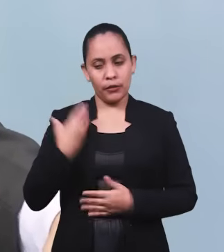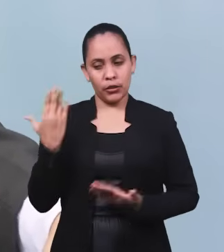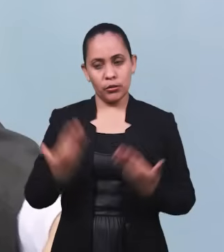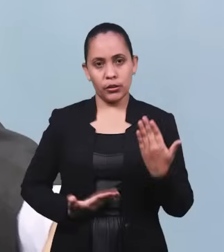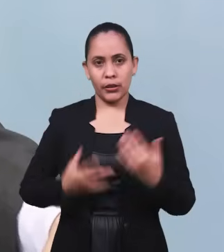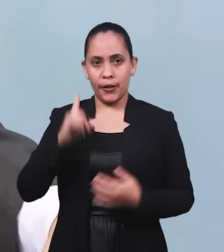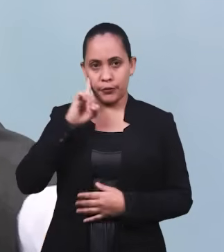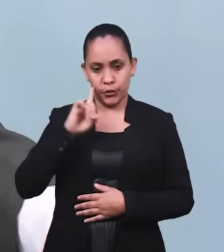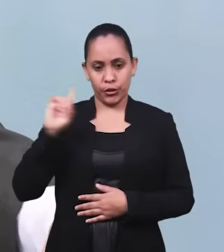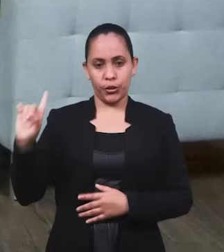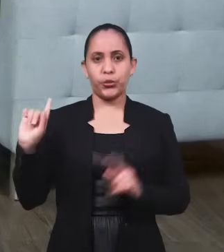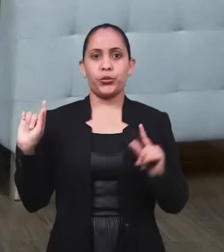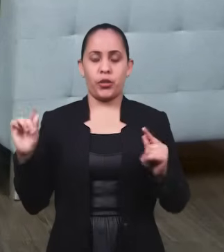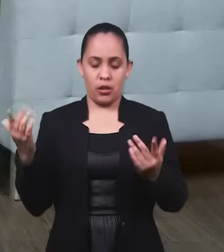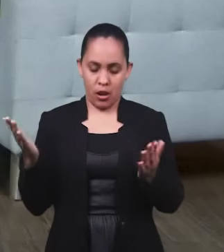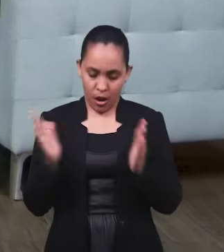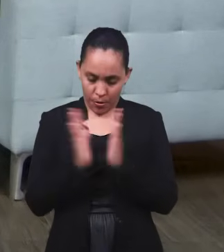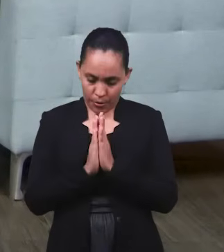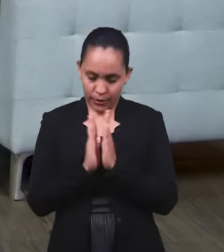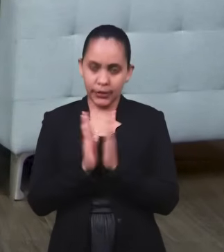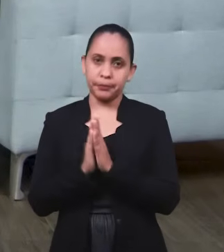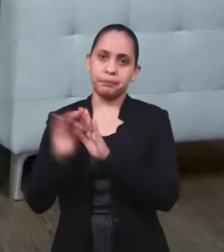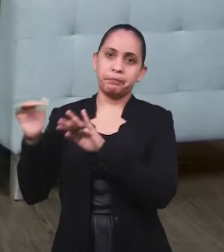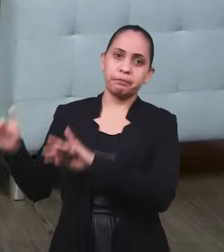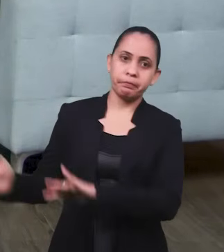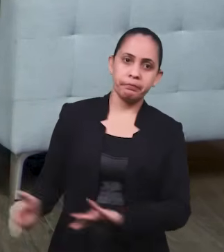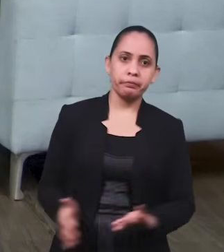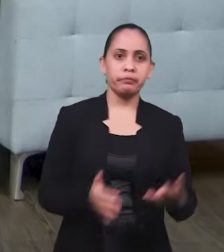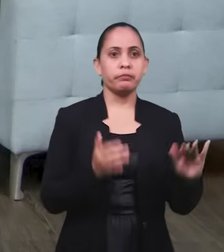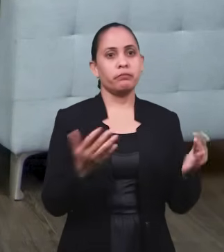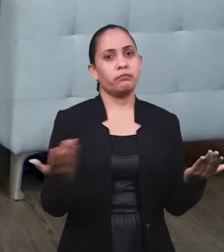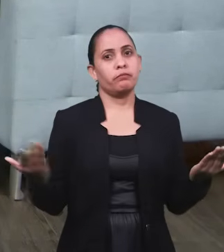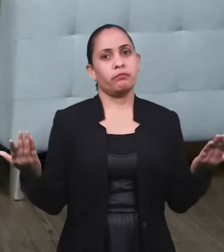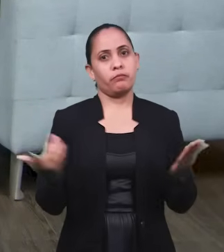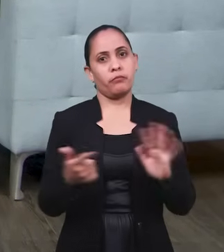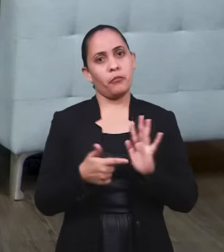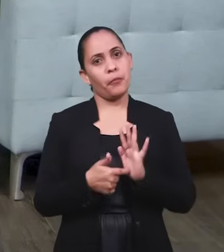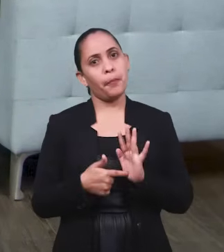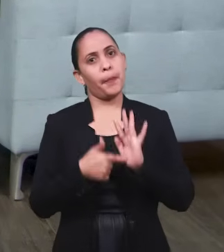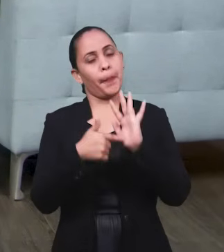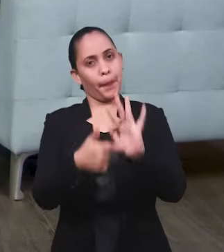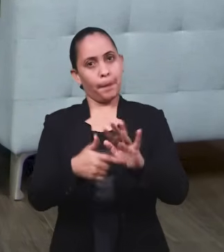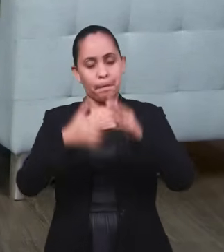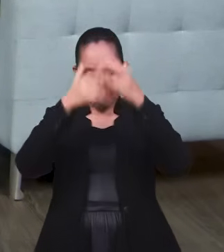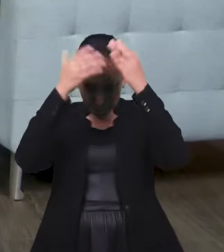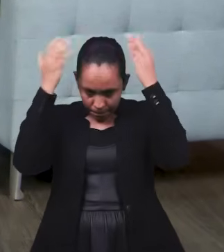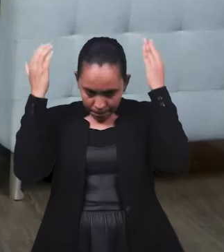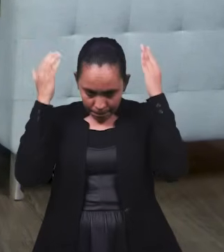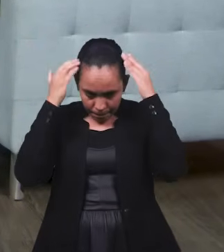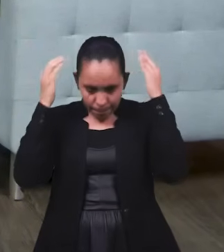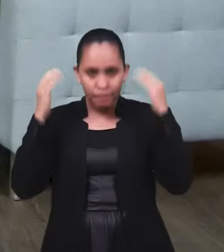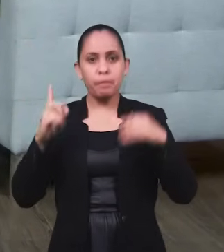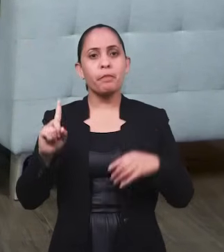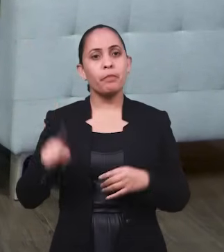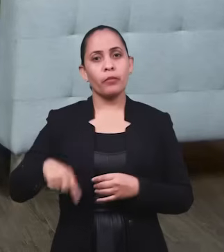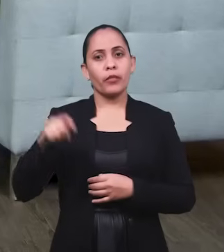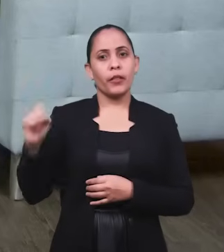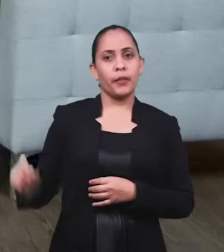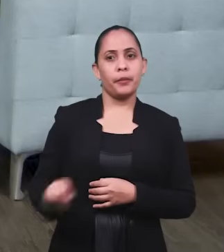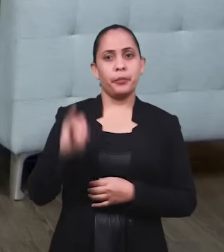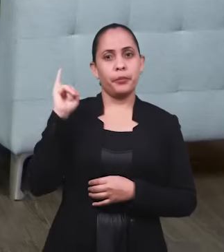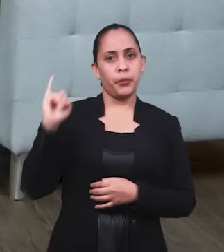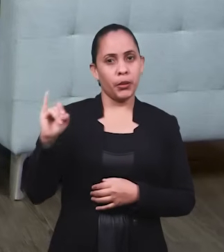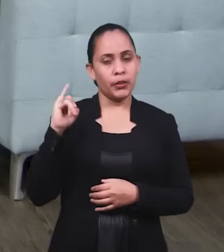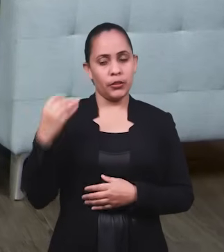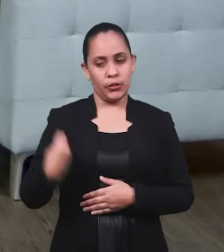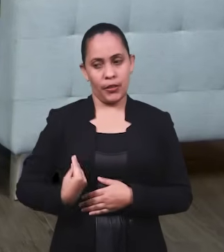de Deus, a oração. Glória a Deus. Essa passagem bíblica que fala do rei Ezequias é muito importante na